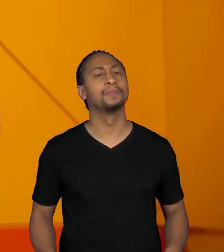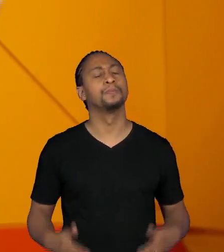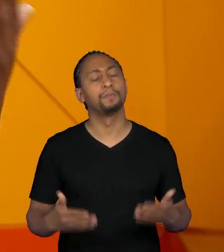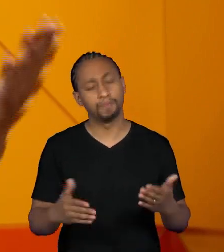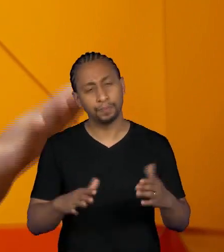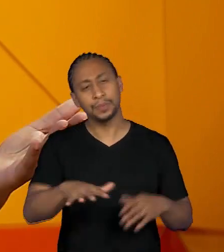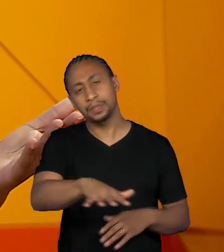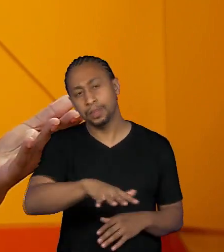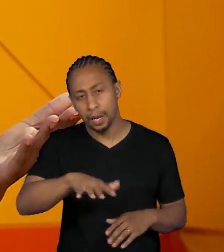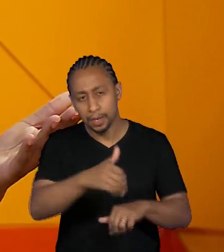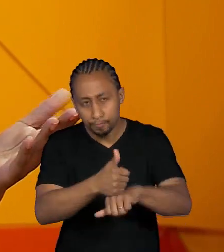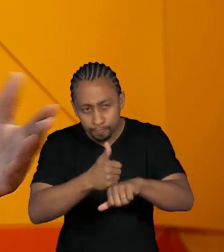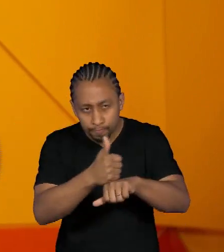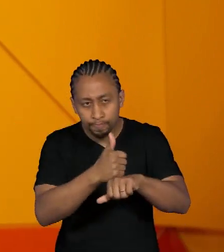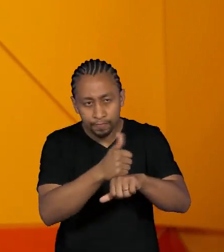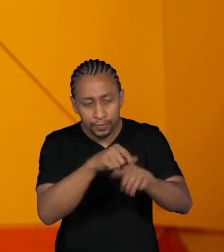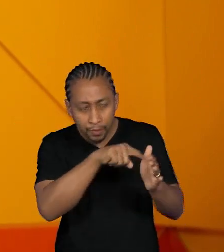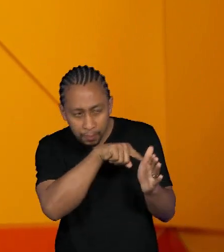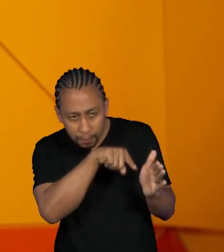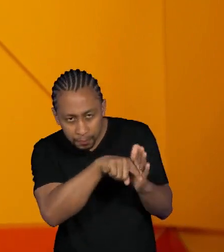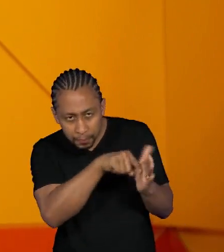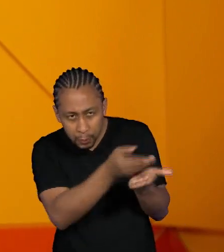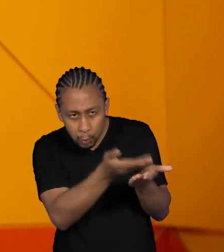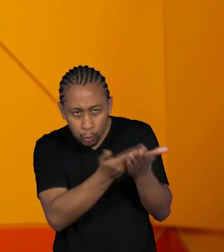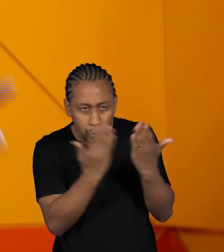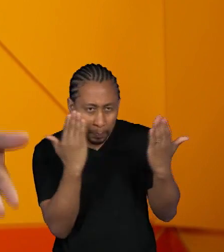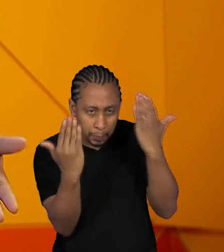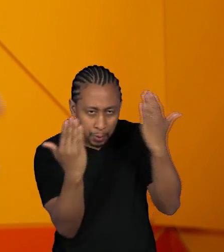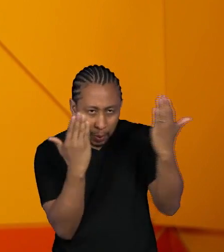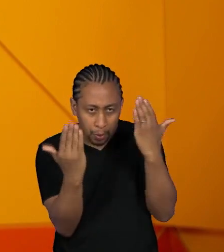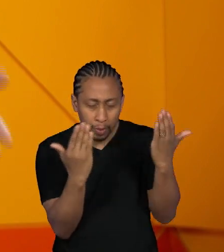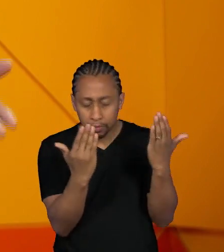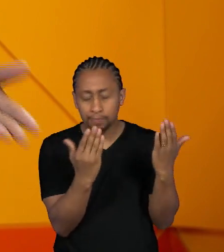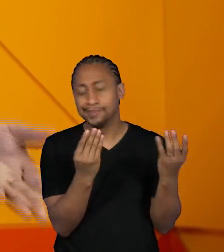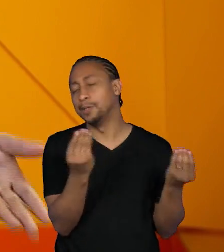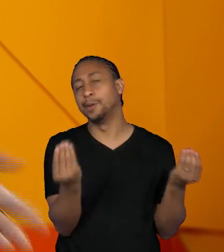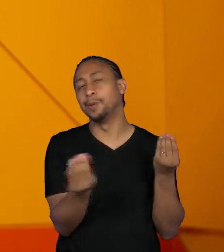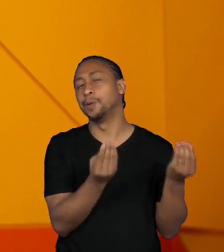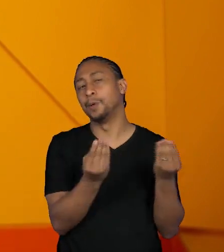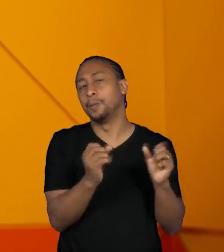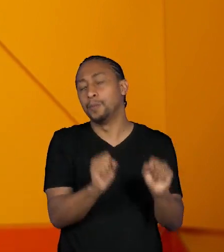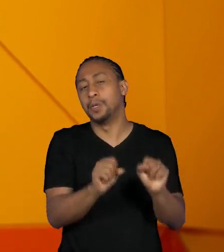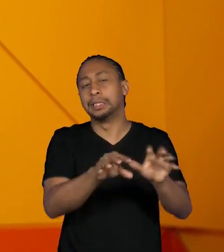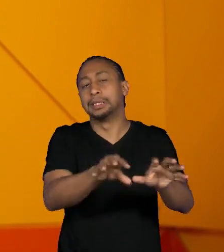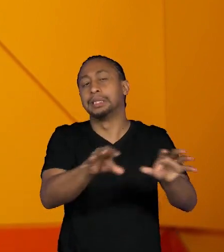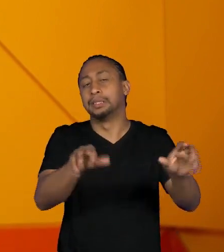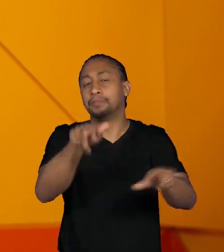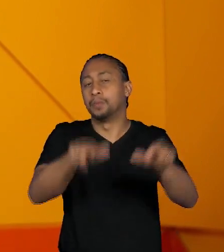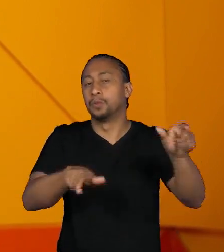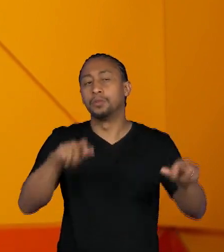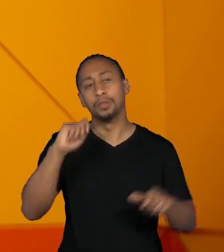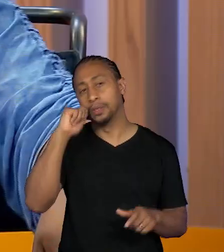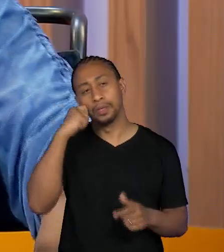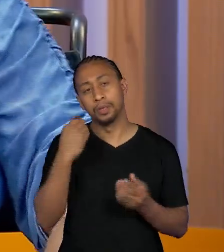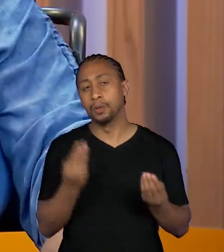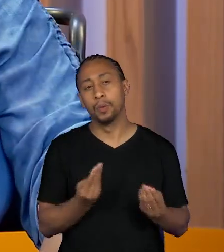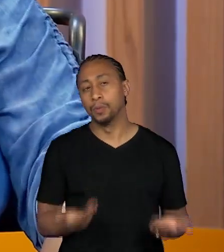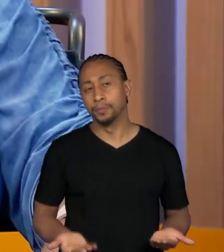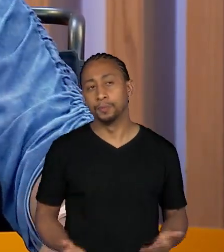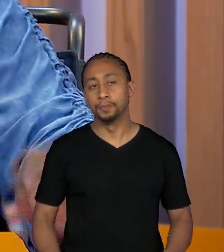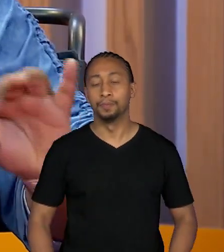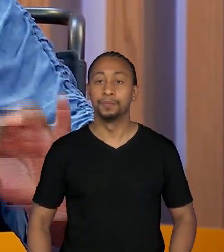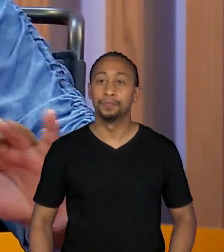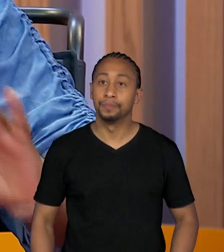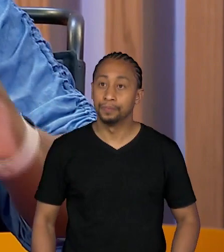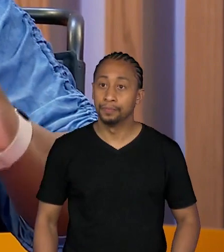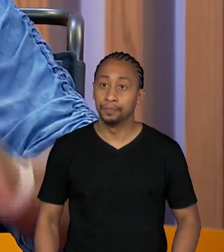campo psicológico, de que maneira isso pode afetar as pessoas negras, Mari? Eu vejo